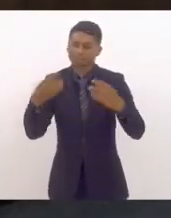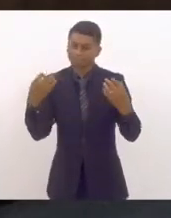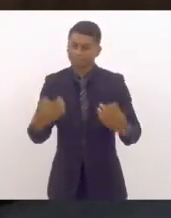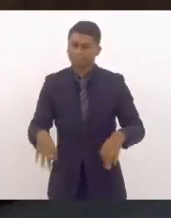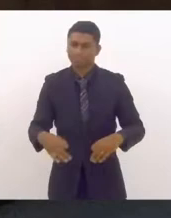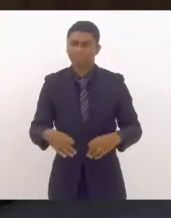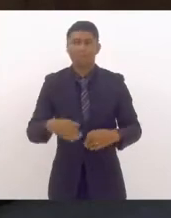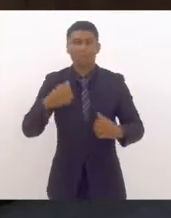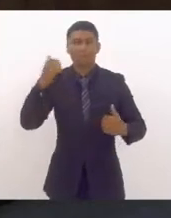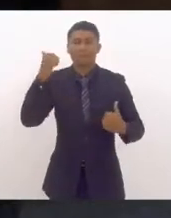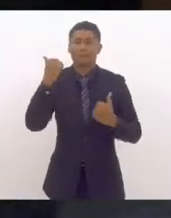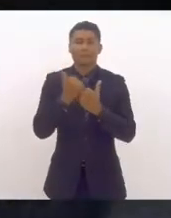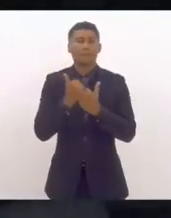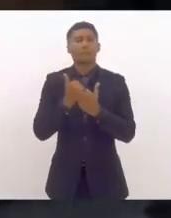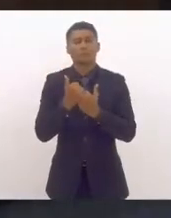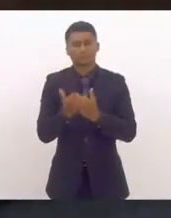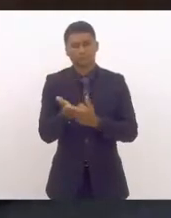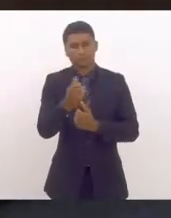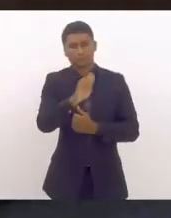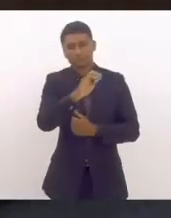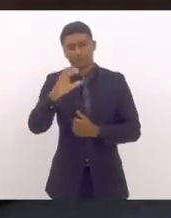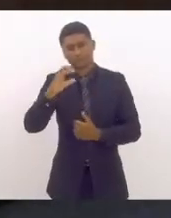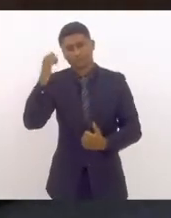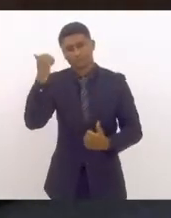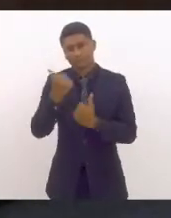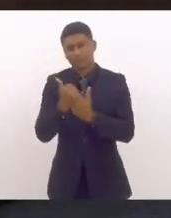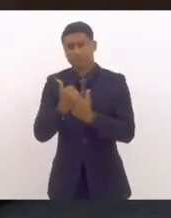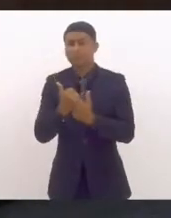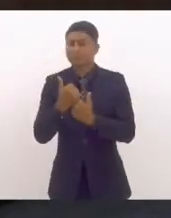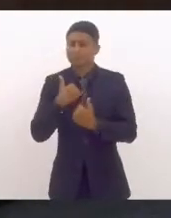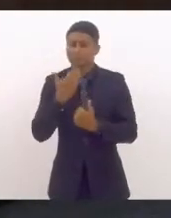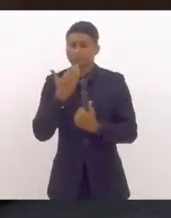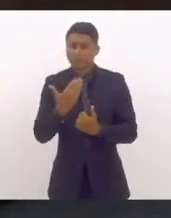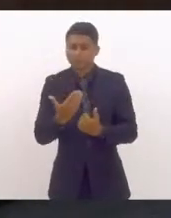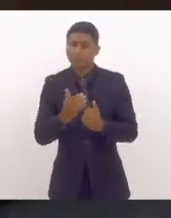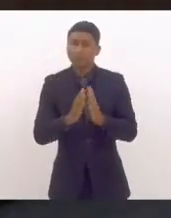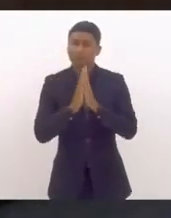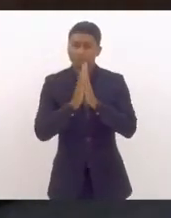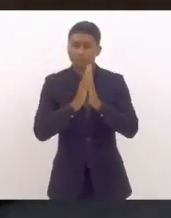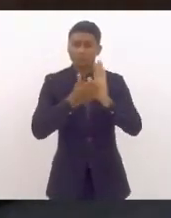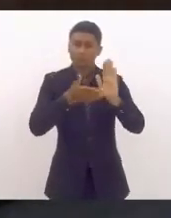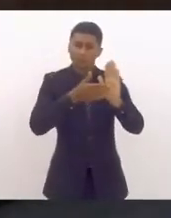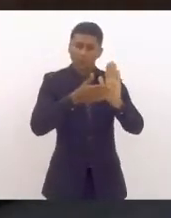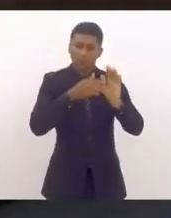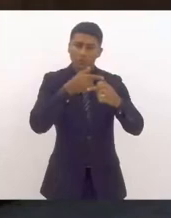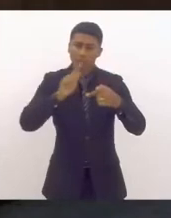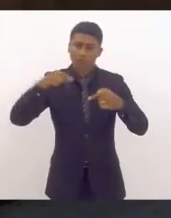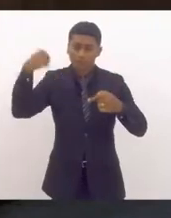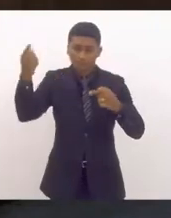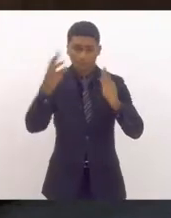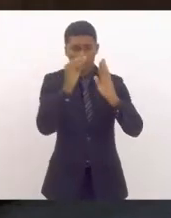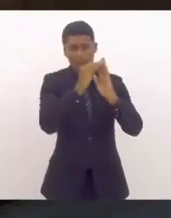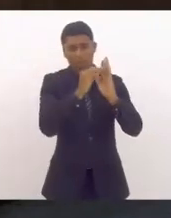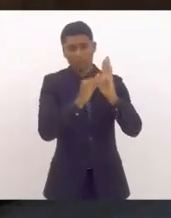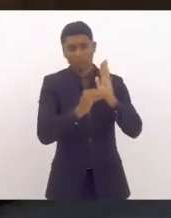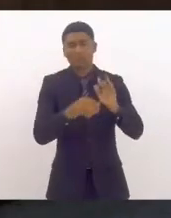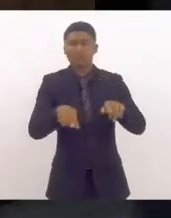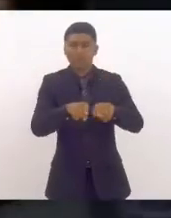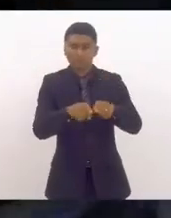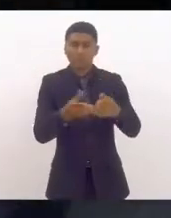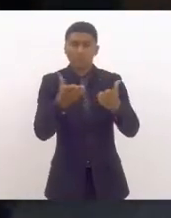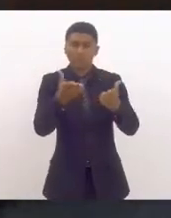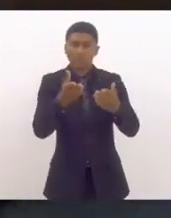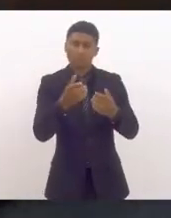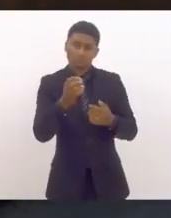houve o entusiasmo de Vossa Excelência. Então, peço a inclusão na pauta e peço também que Vossa Excelência,